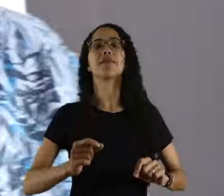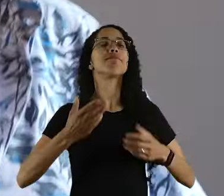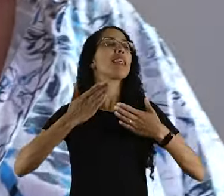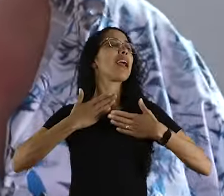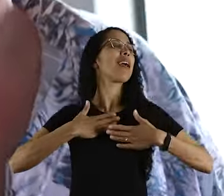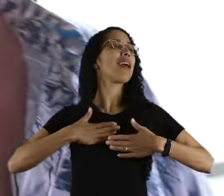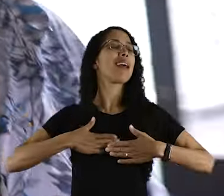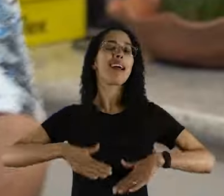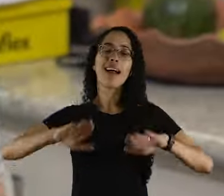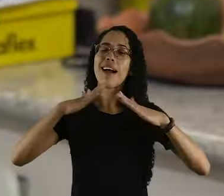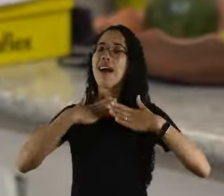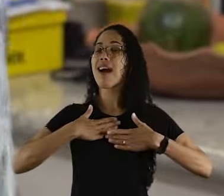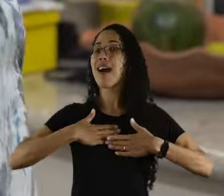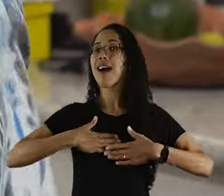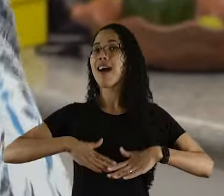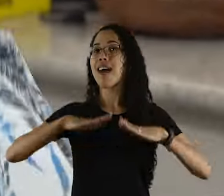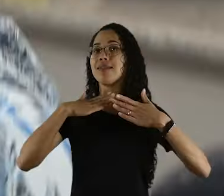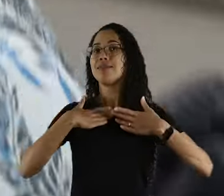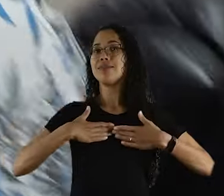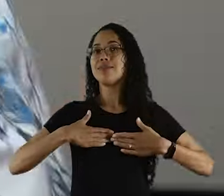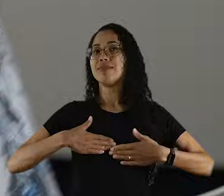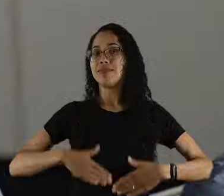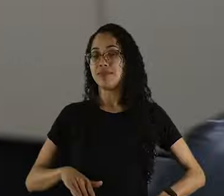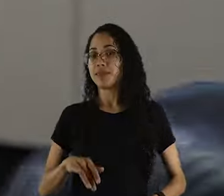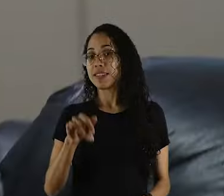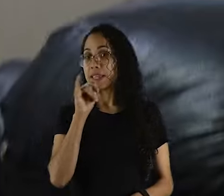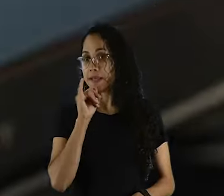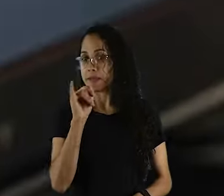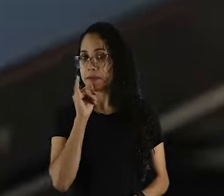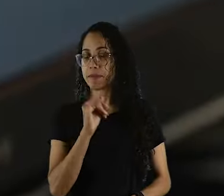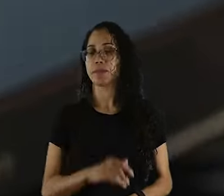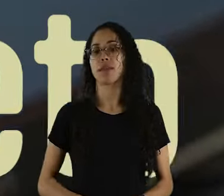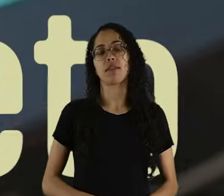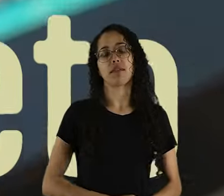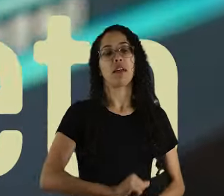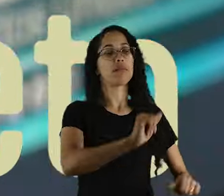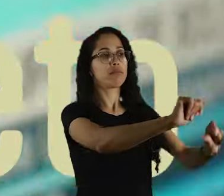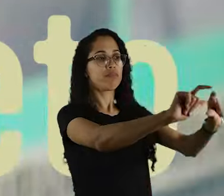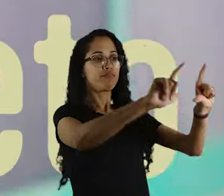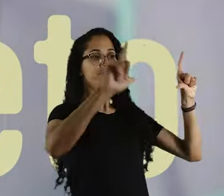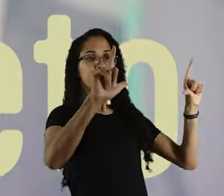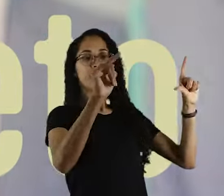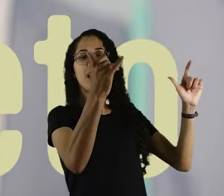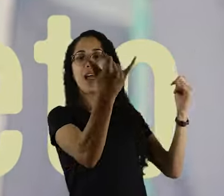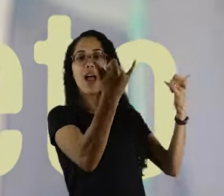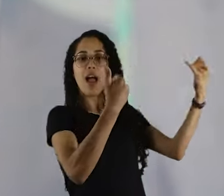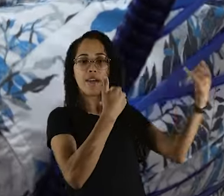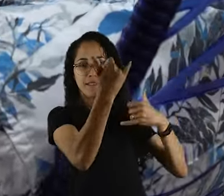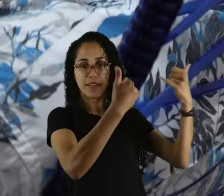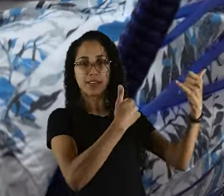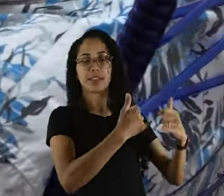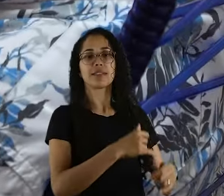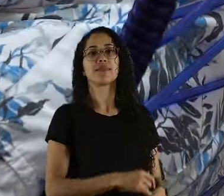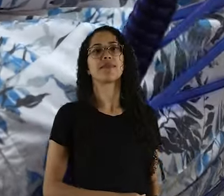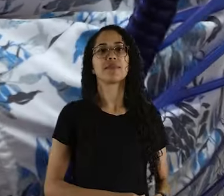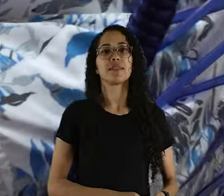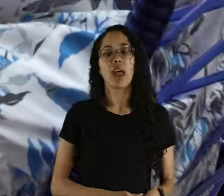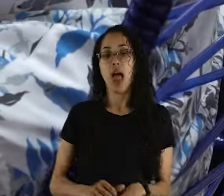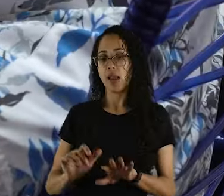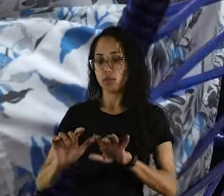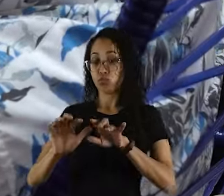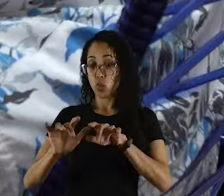estar sossegado. Eu fico, é assim, ó. Eu coloco a notícia ligada direto e boto o